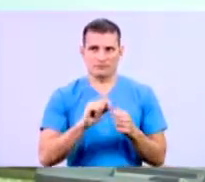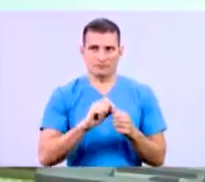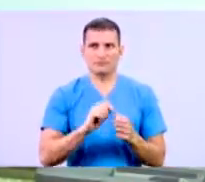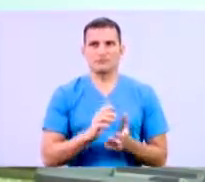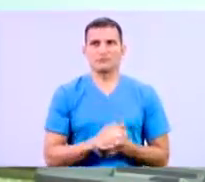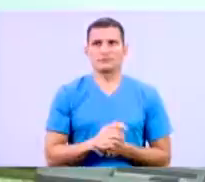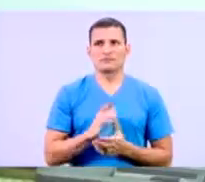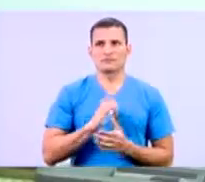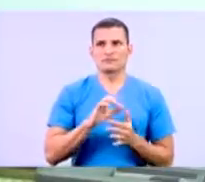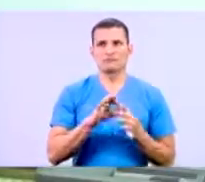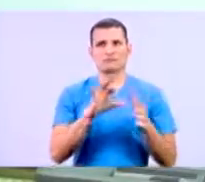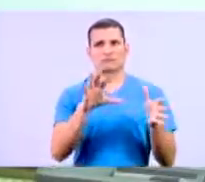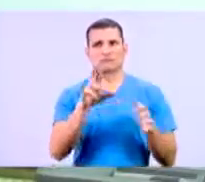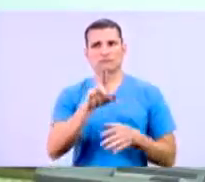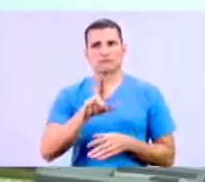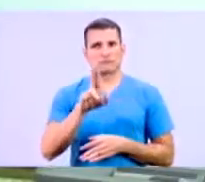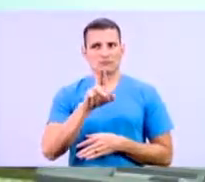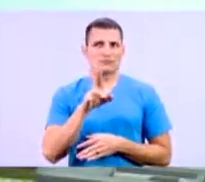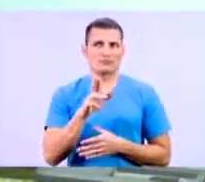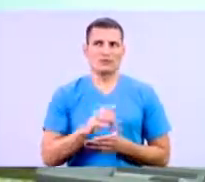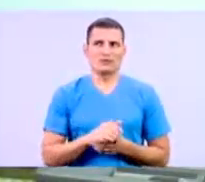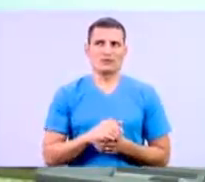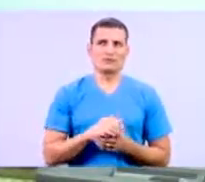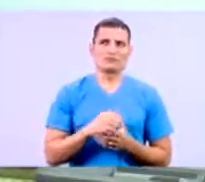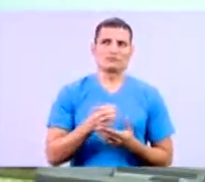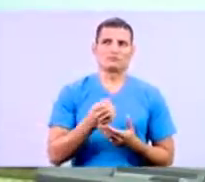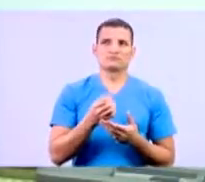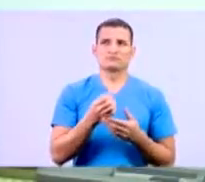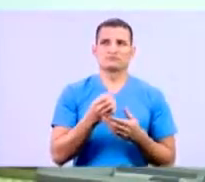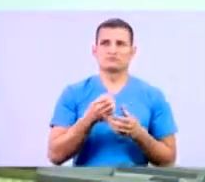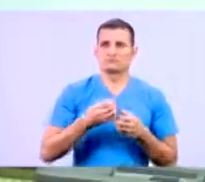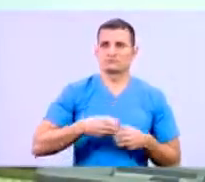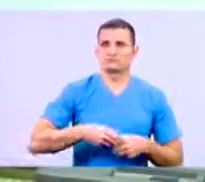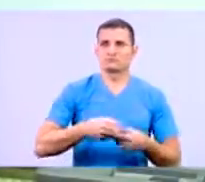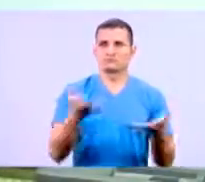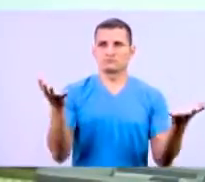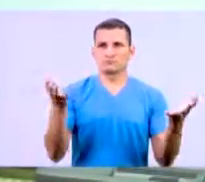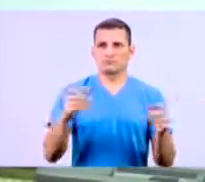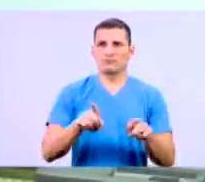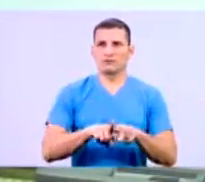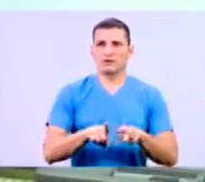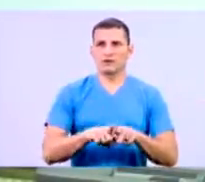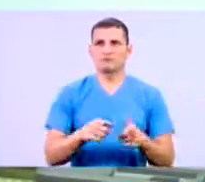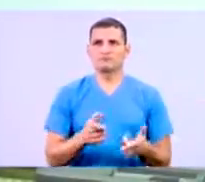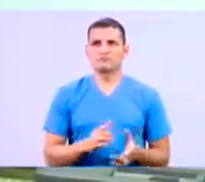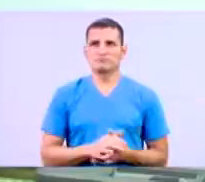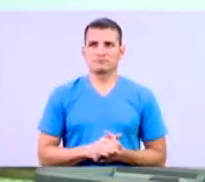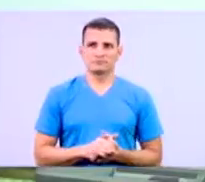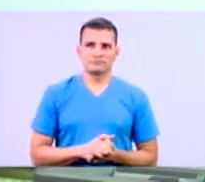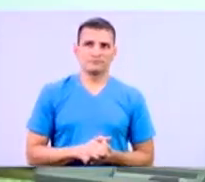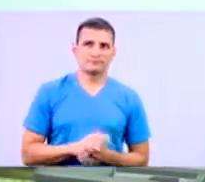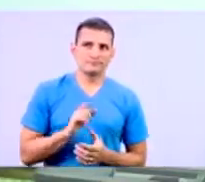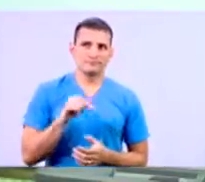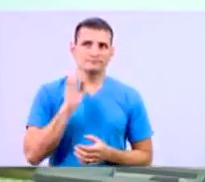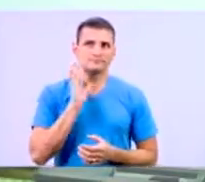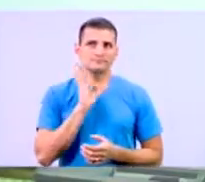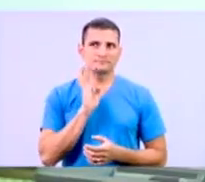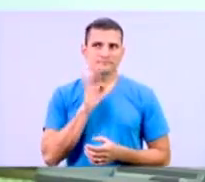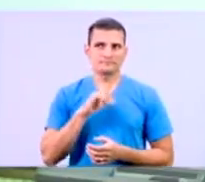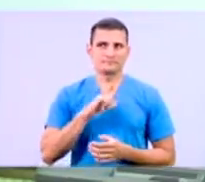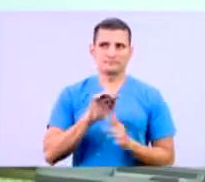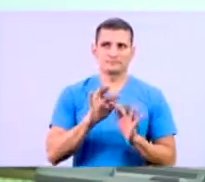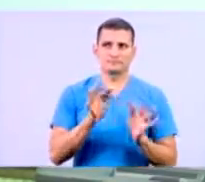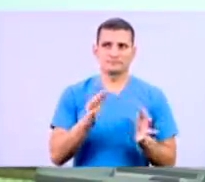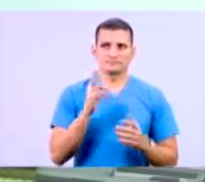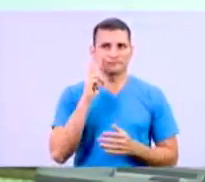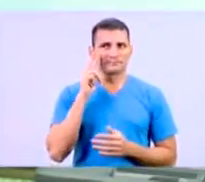para que seja utilizado, que seja distribuído, citando a fonte. É bem legal, tem uma forma bem simples de